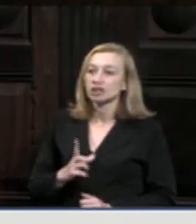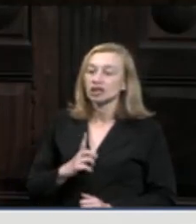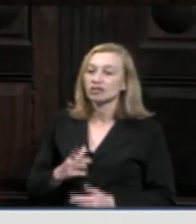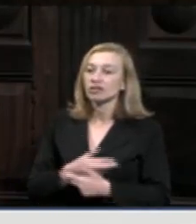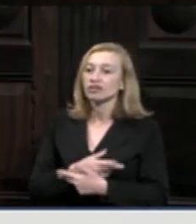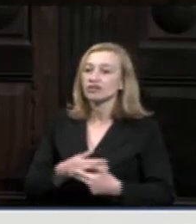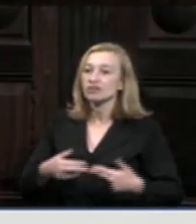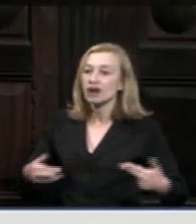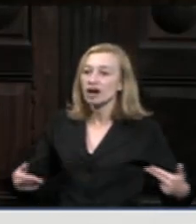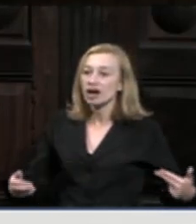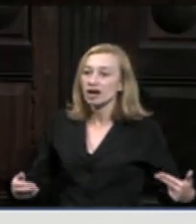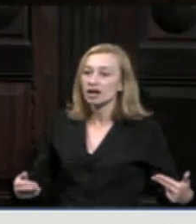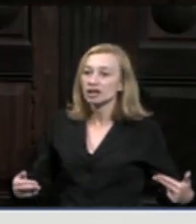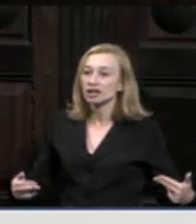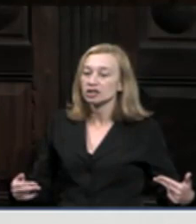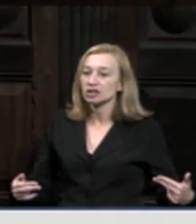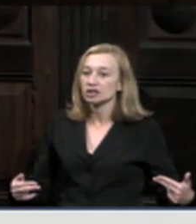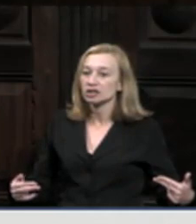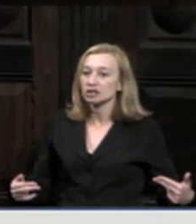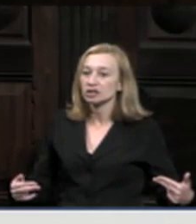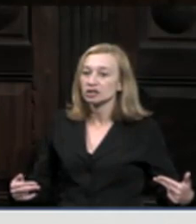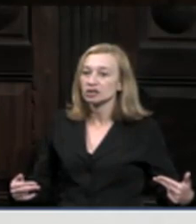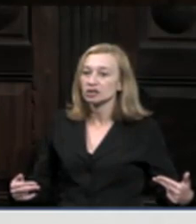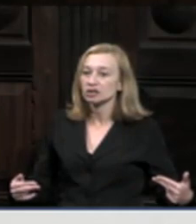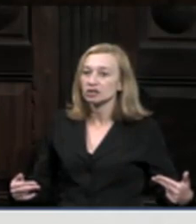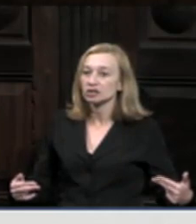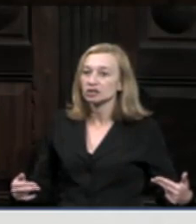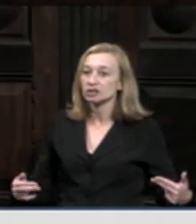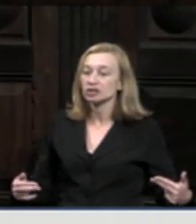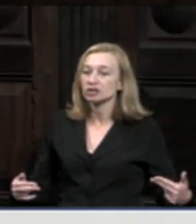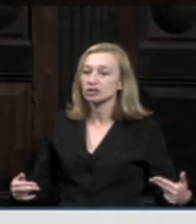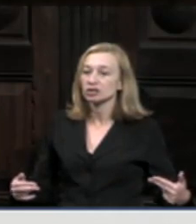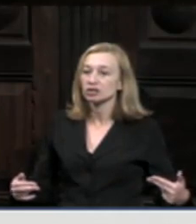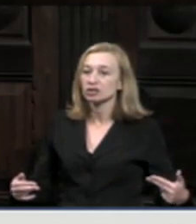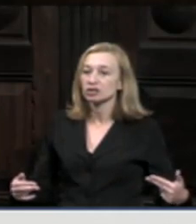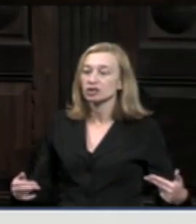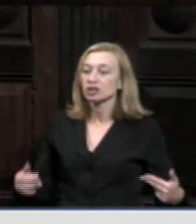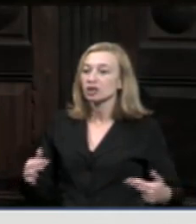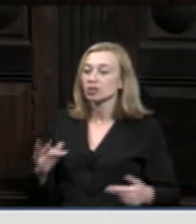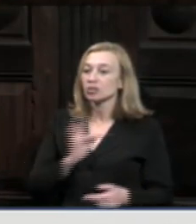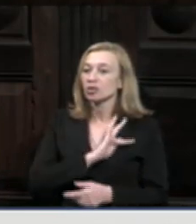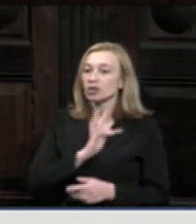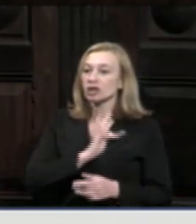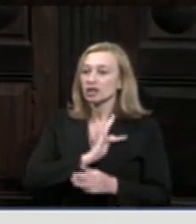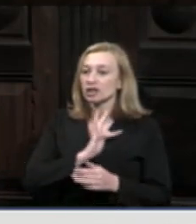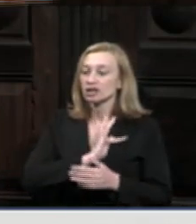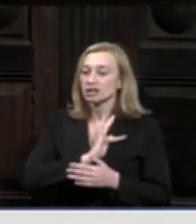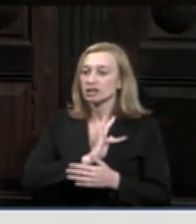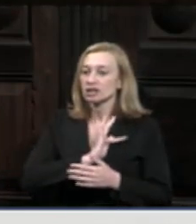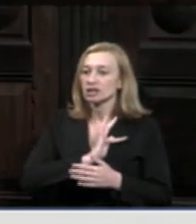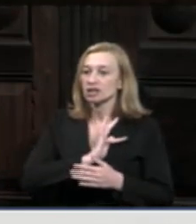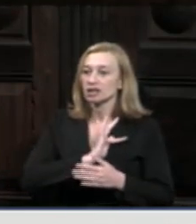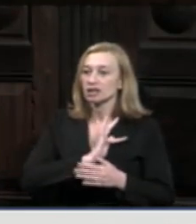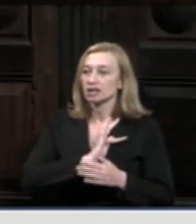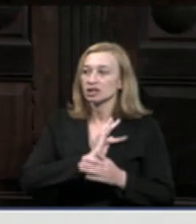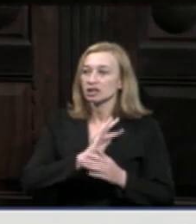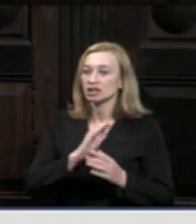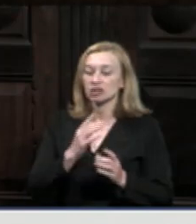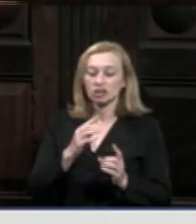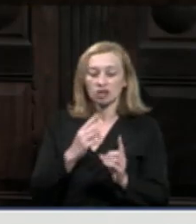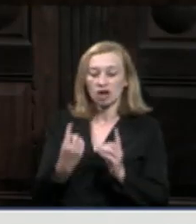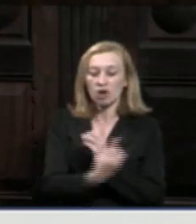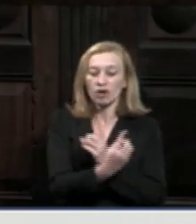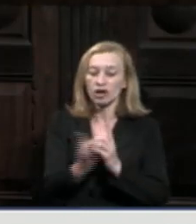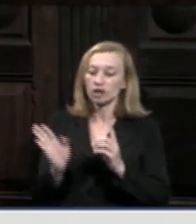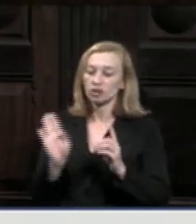a entrada do povo, e isso daqui, nada mais nada menos, é denominado permanentemente em tudo que se faz